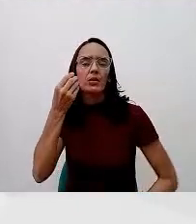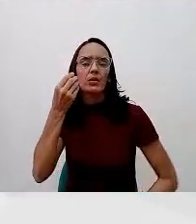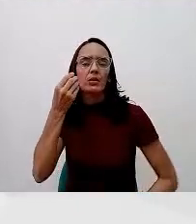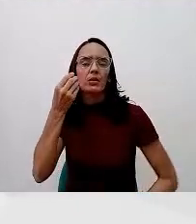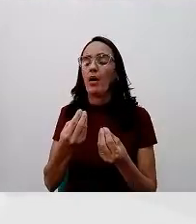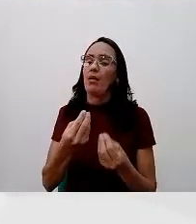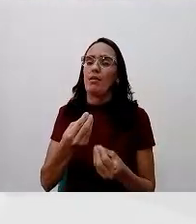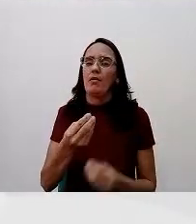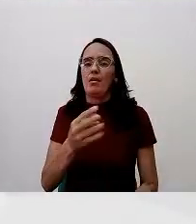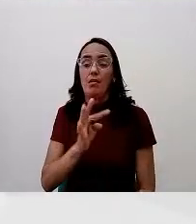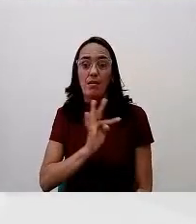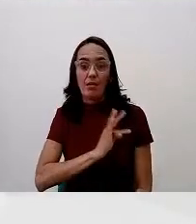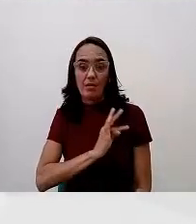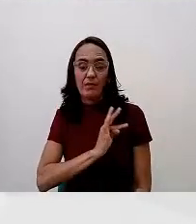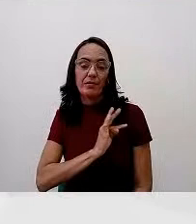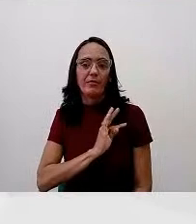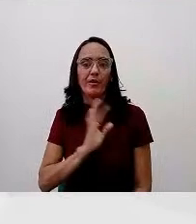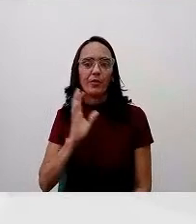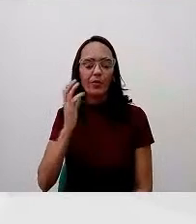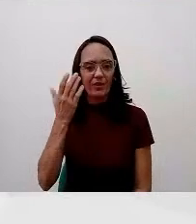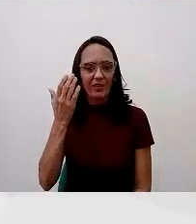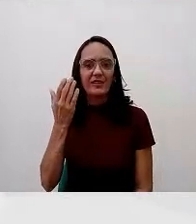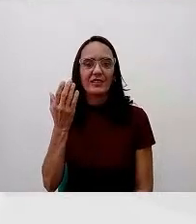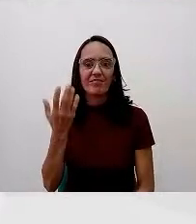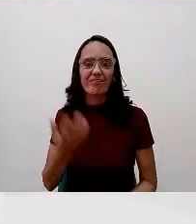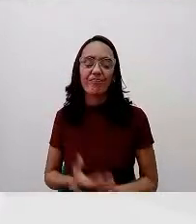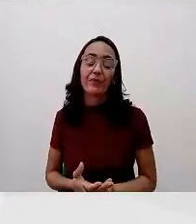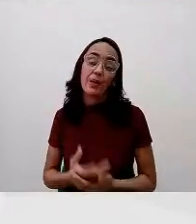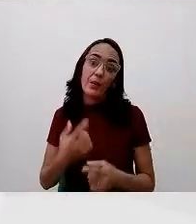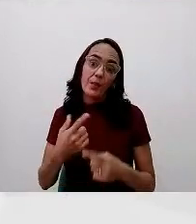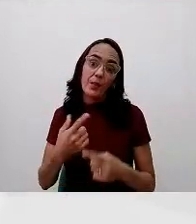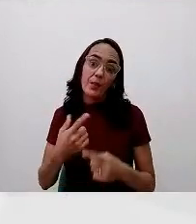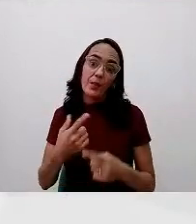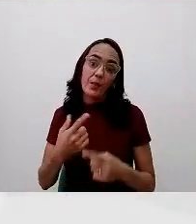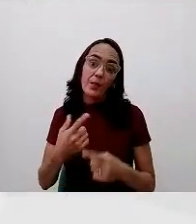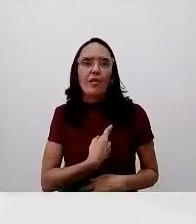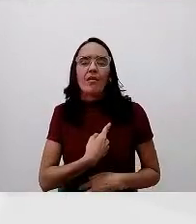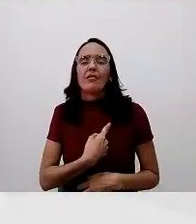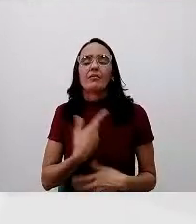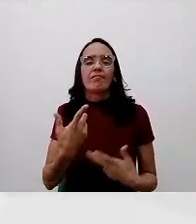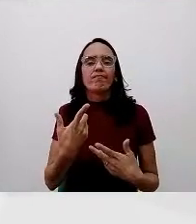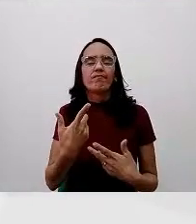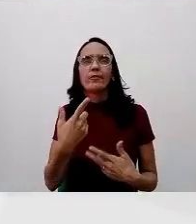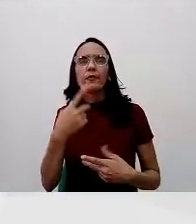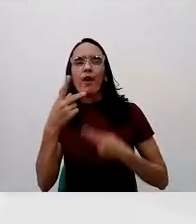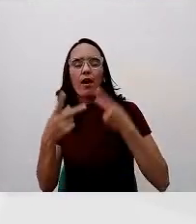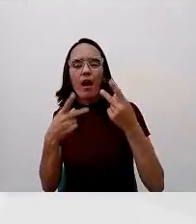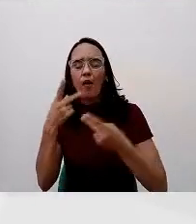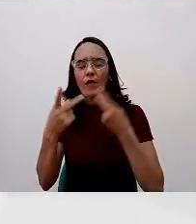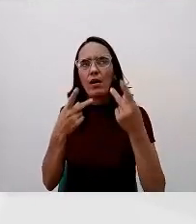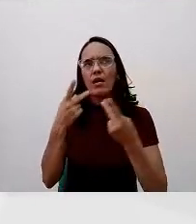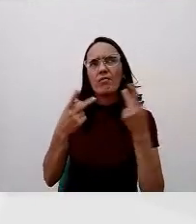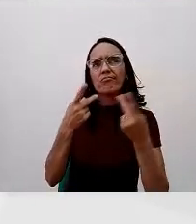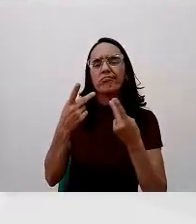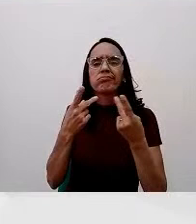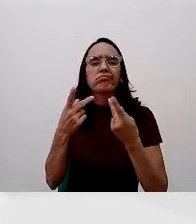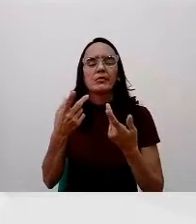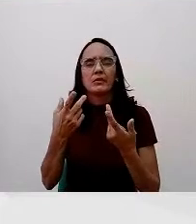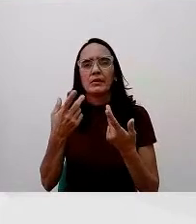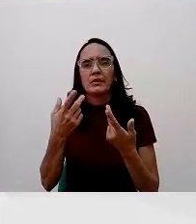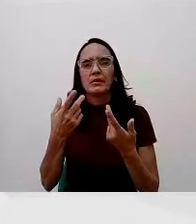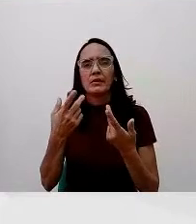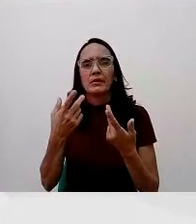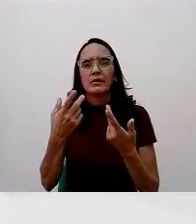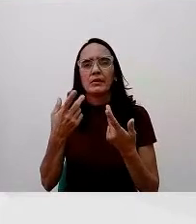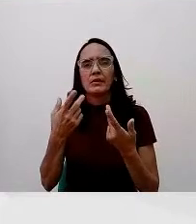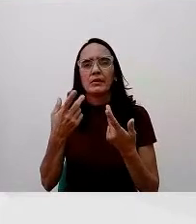né. A gente fala muito de inteligência artificial, mas a gente fica muito no campo das ideias, né? E a gente precisa também estar debatendo como